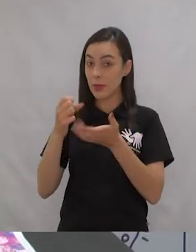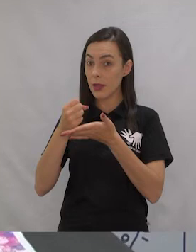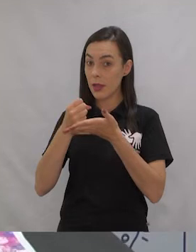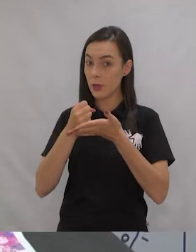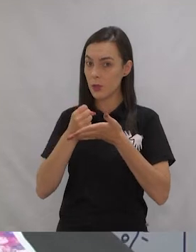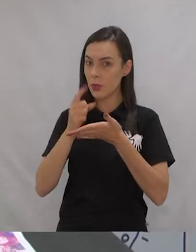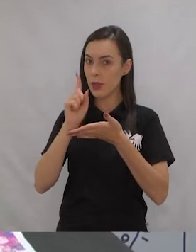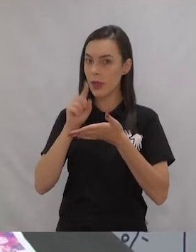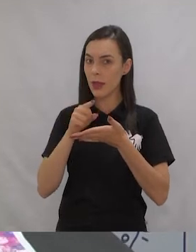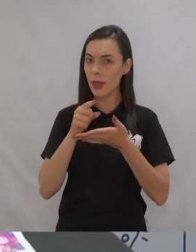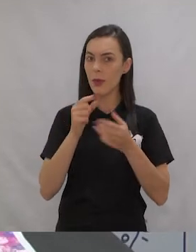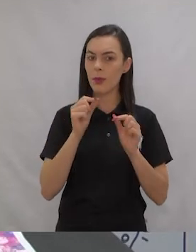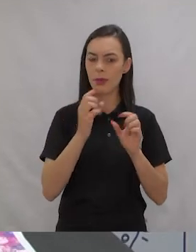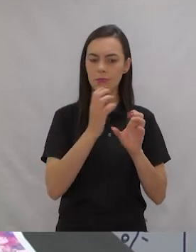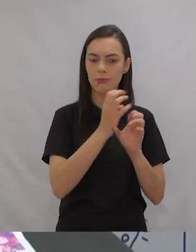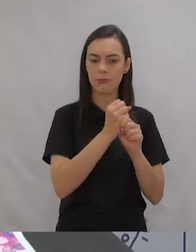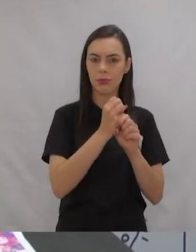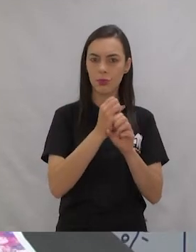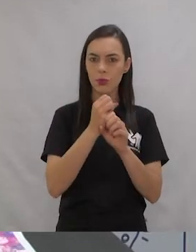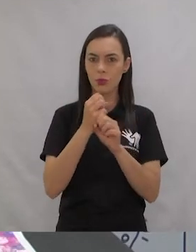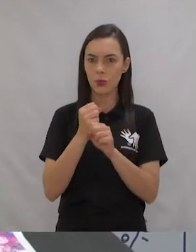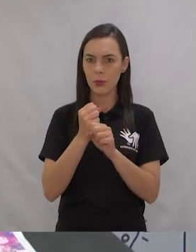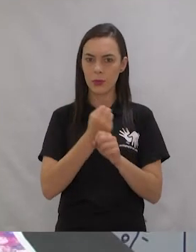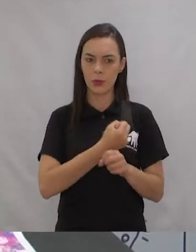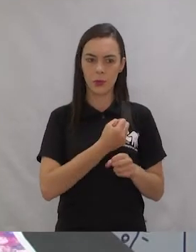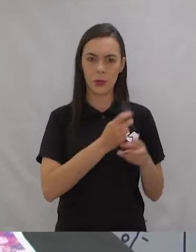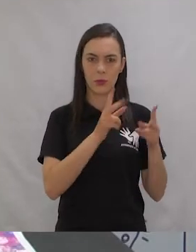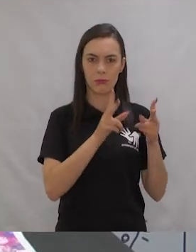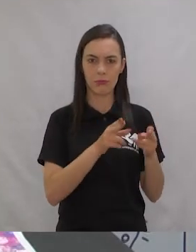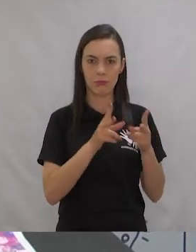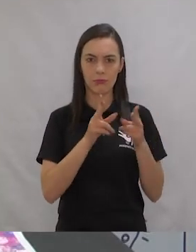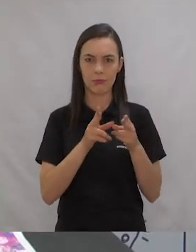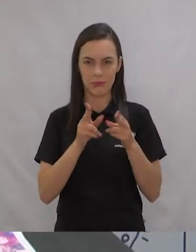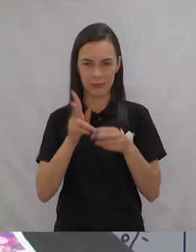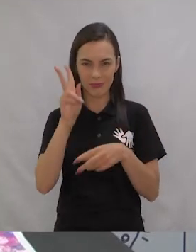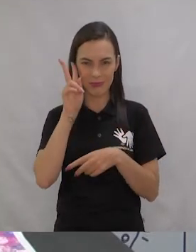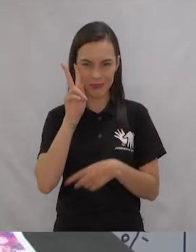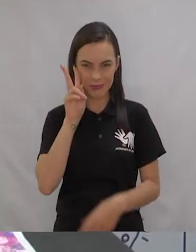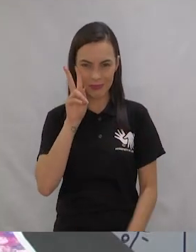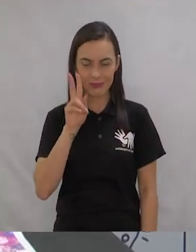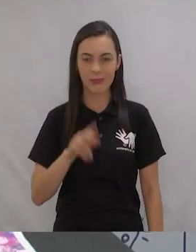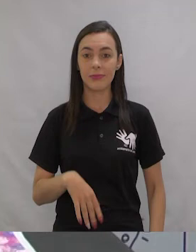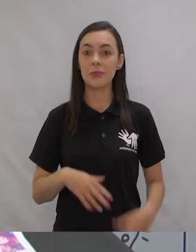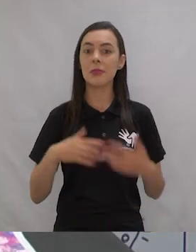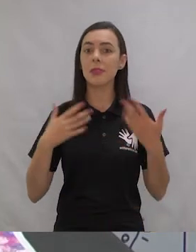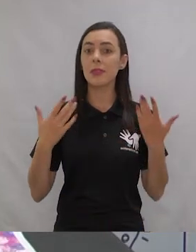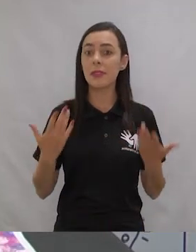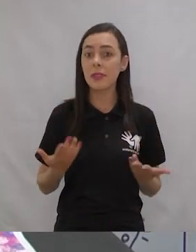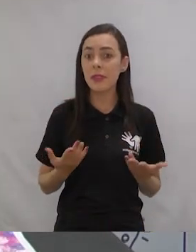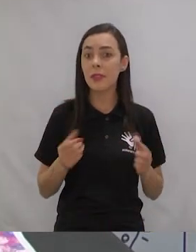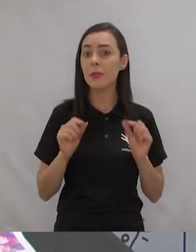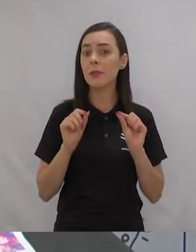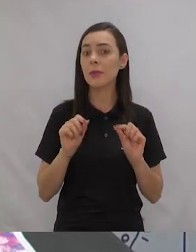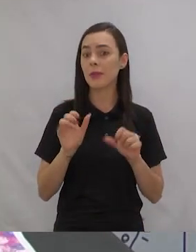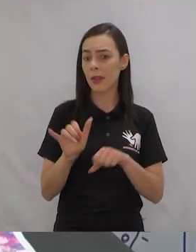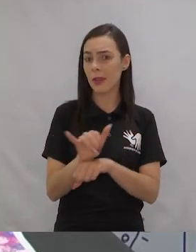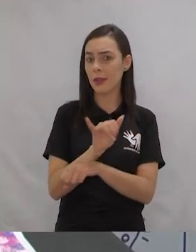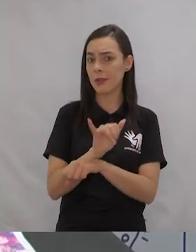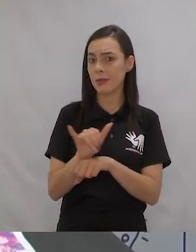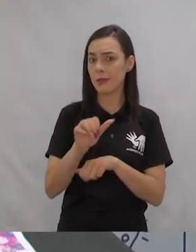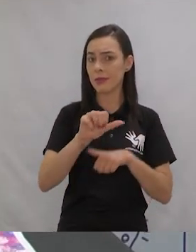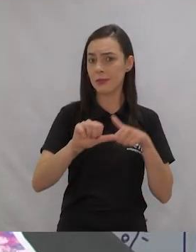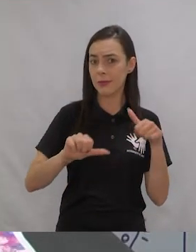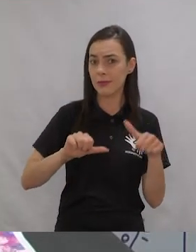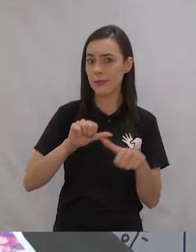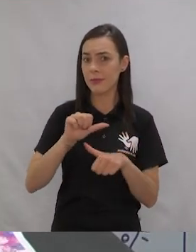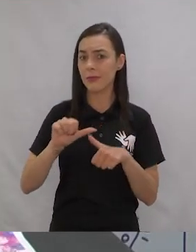multiplicação é a soma de parcelas iguais, números iguais. Então, nada mais justo